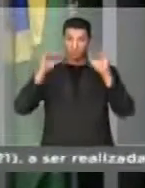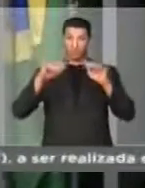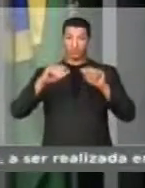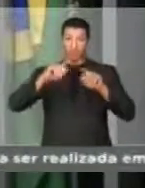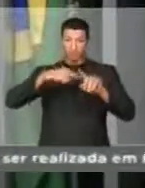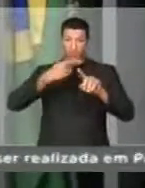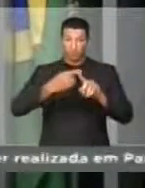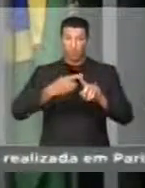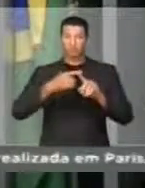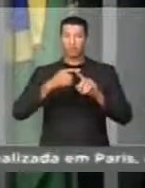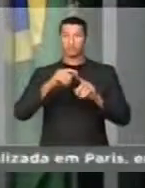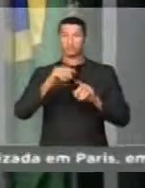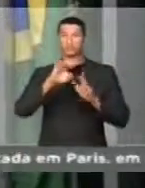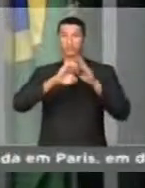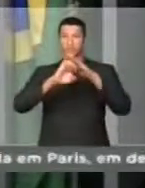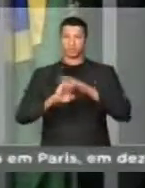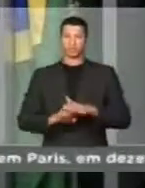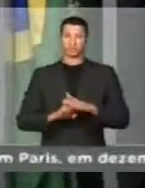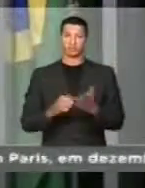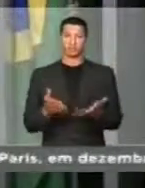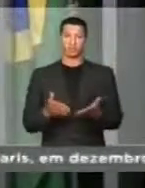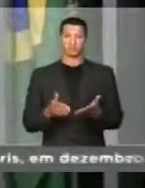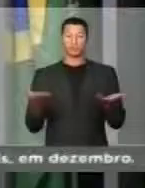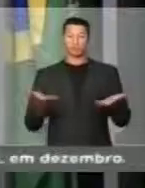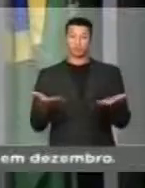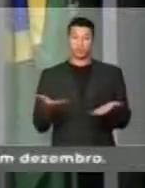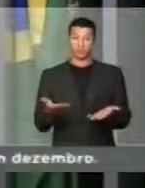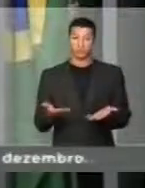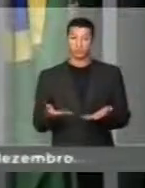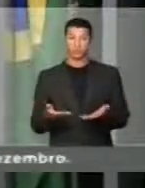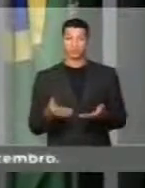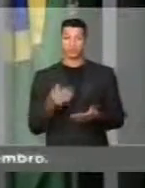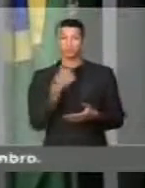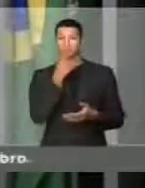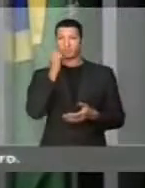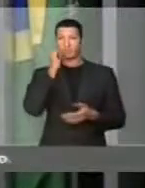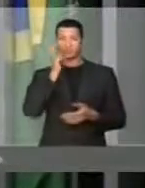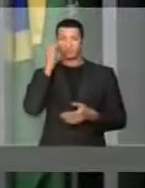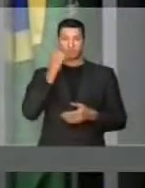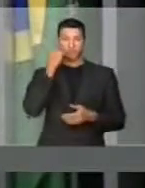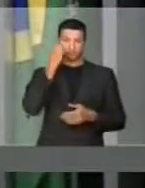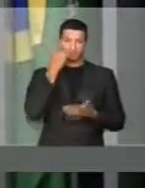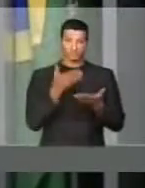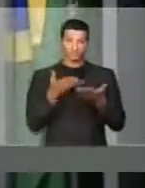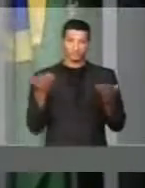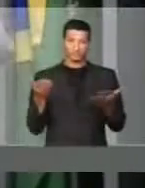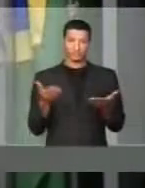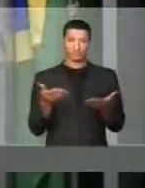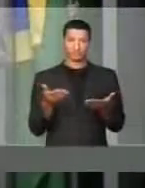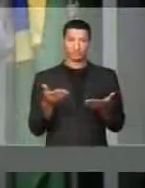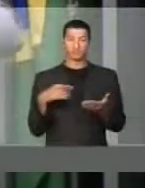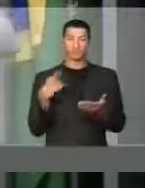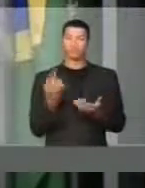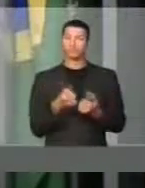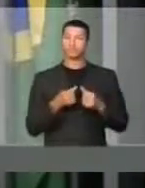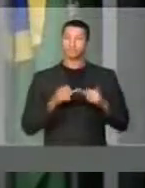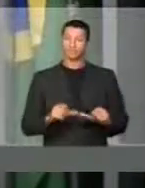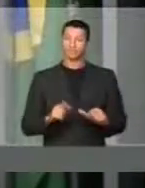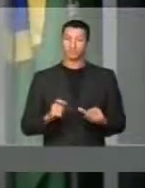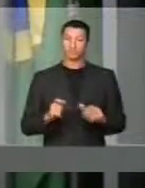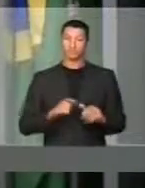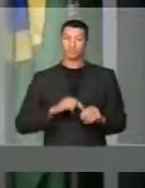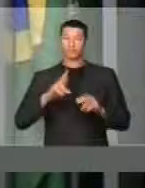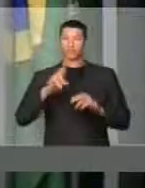no aumento do tamanho do Estado. E hoje, senhoras e senhores deputados, se estamos diante